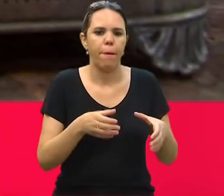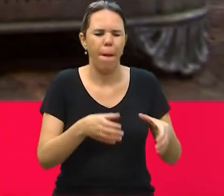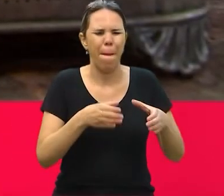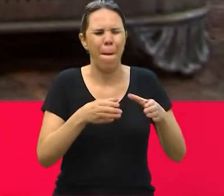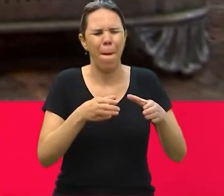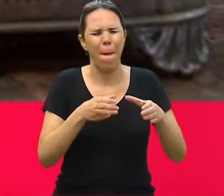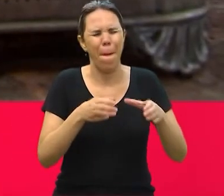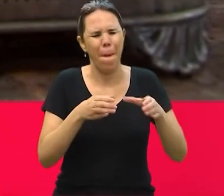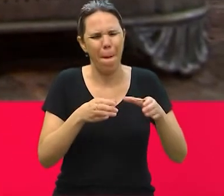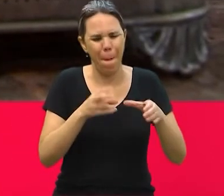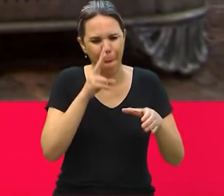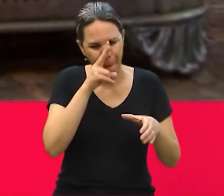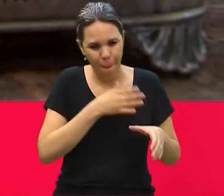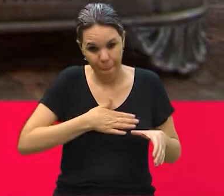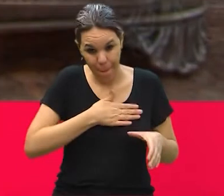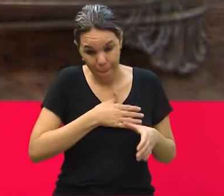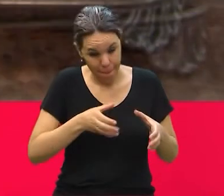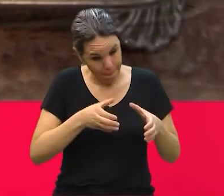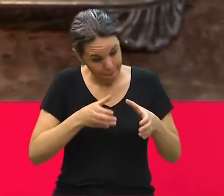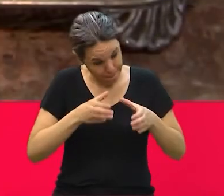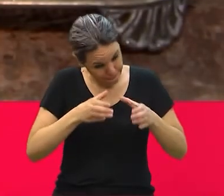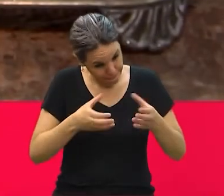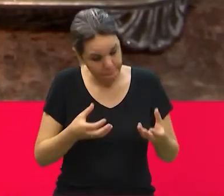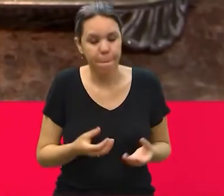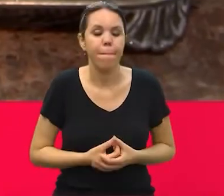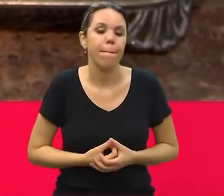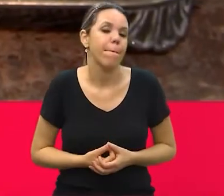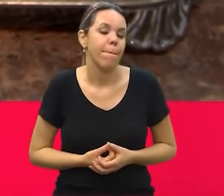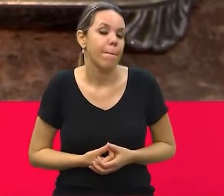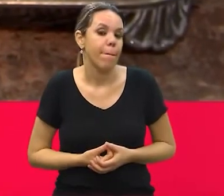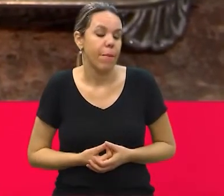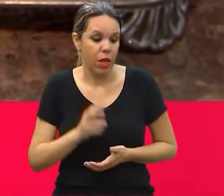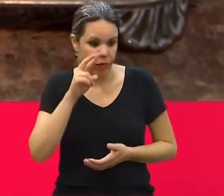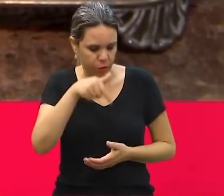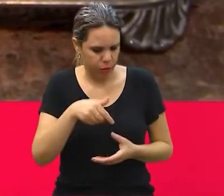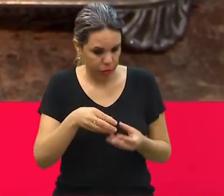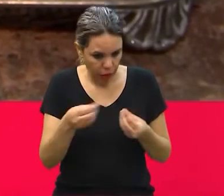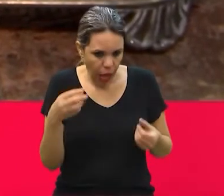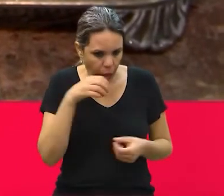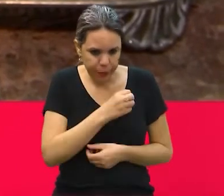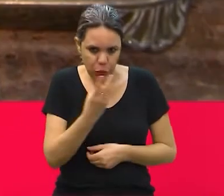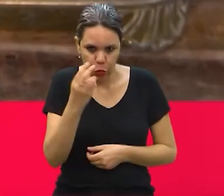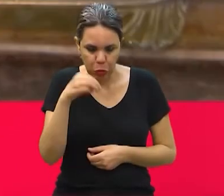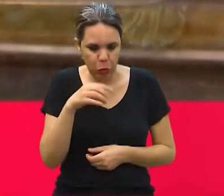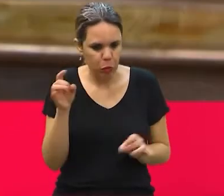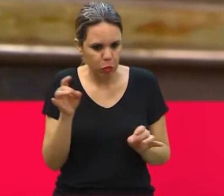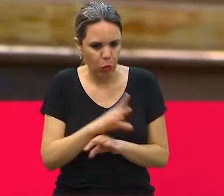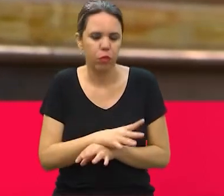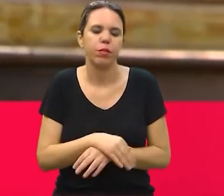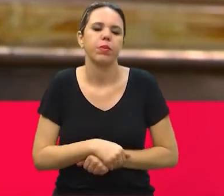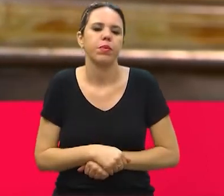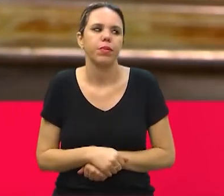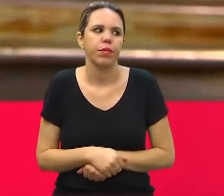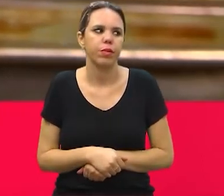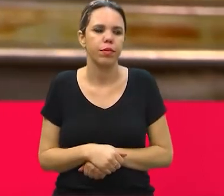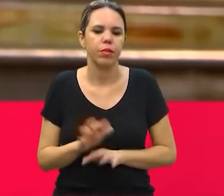Mas chacoalha com força e com gosto, né? Isso, chacoalha com vontade. Nossa, você vai ver ali, 2 minutinhos. 2 minutos tá pronto. Aí